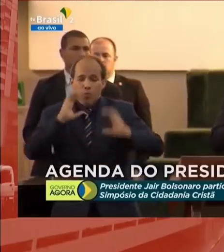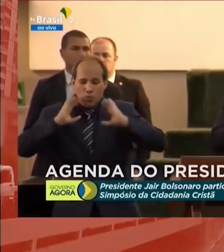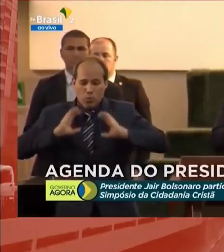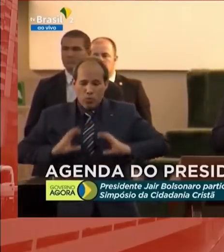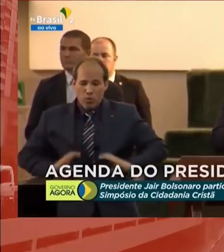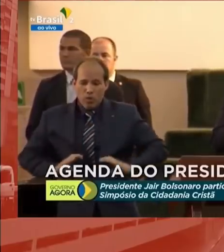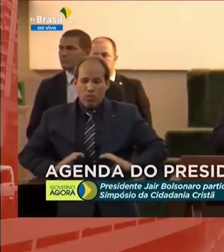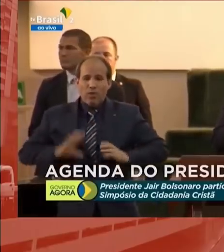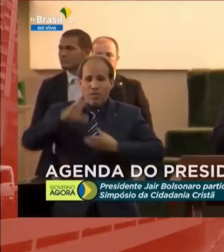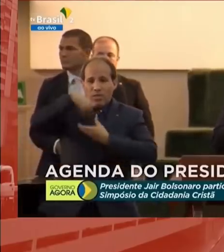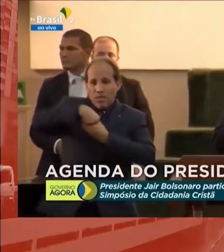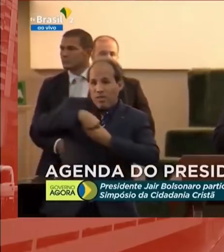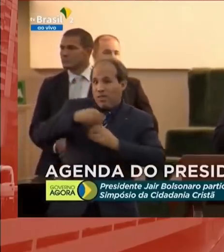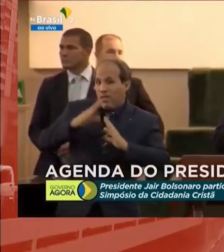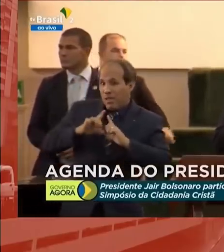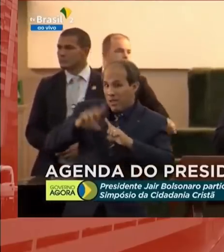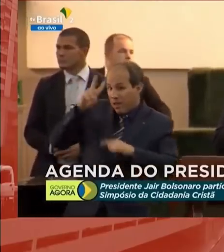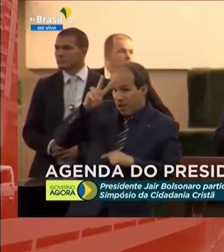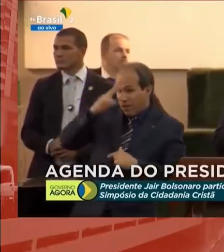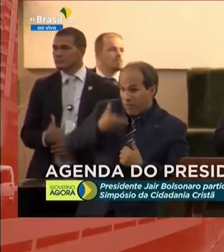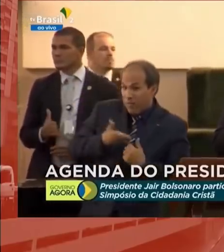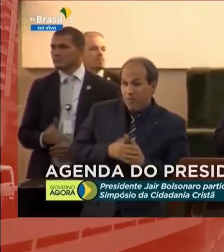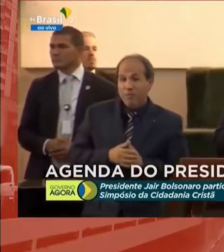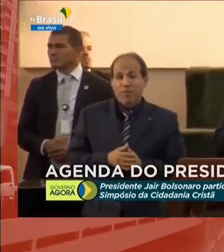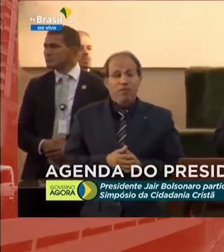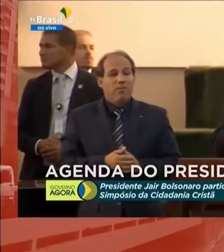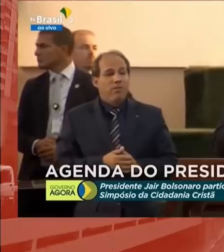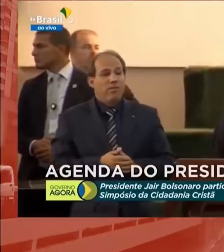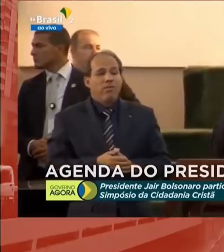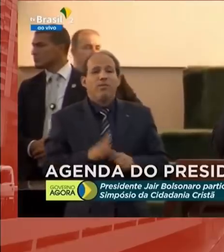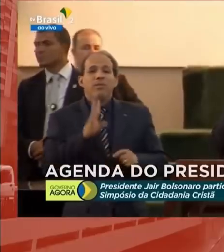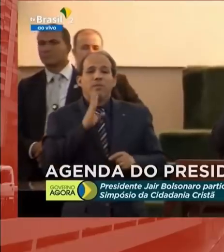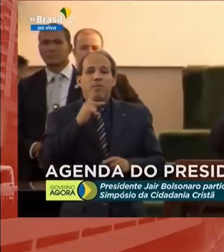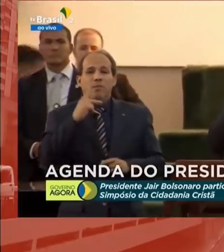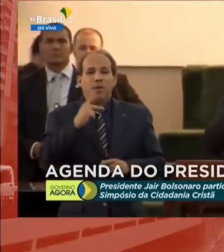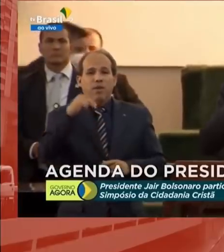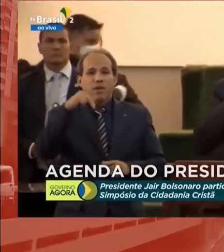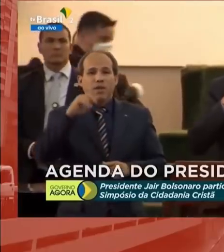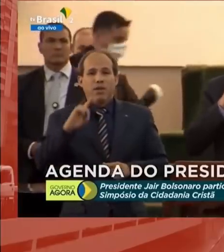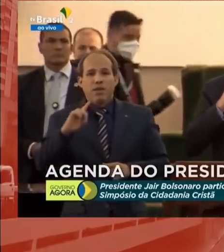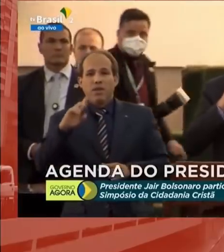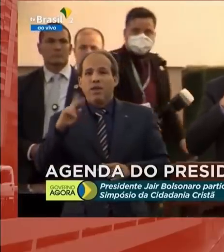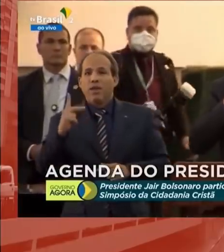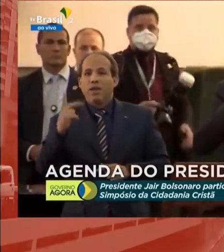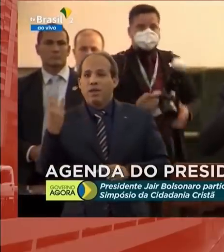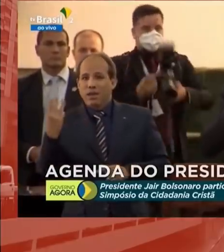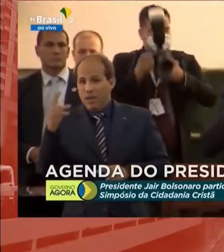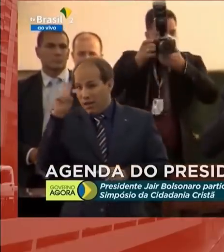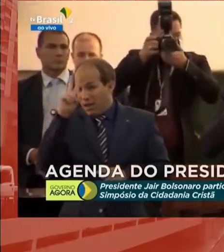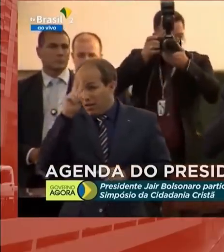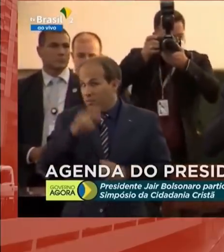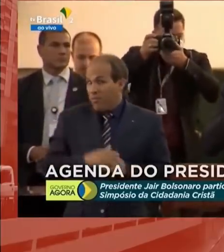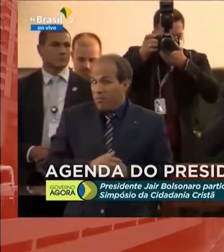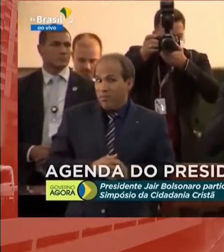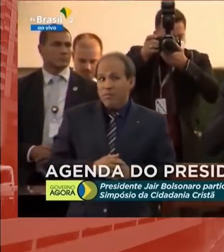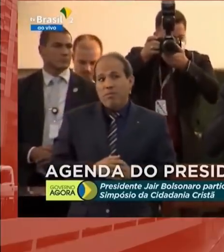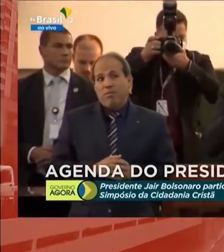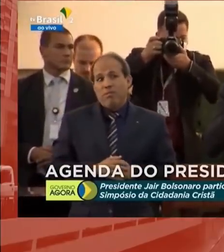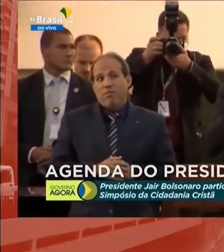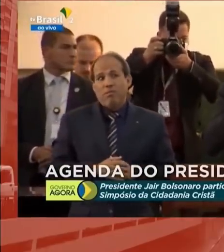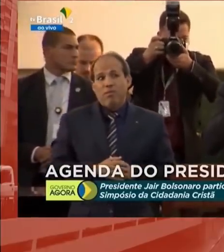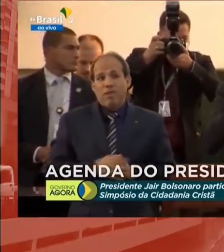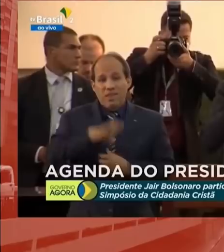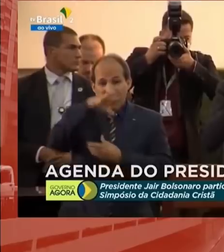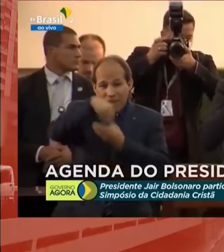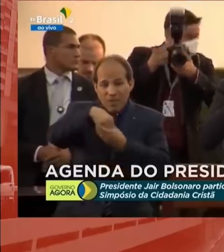Fernando Henrique quanto do Luiz Inácio quanto da Dilma, né? E inclusive ele se refere de uma maneira